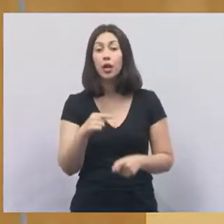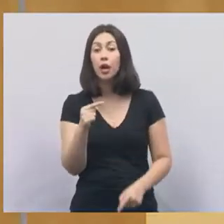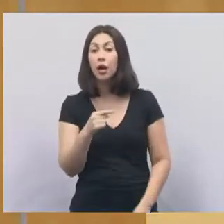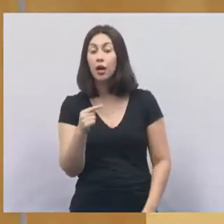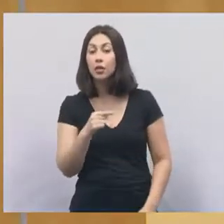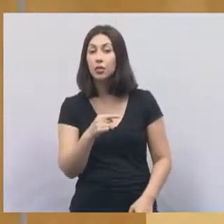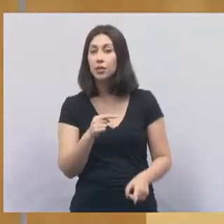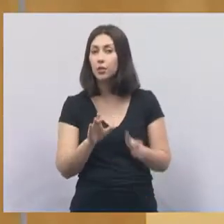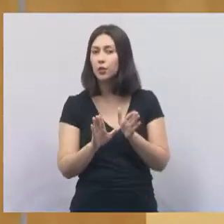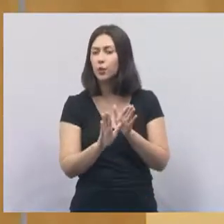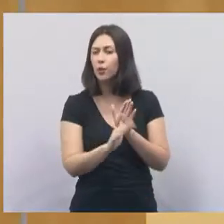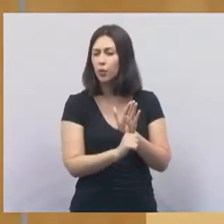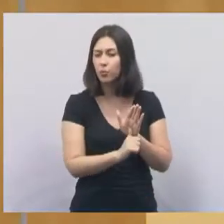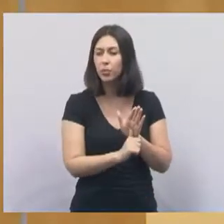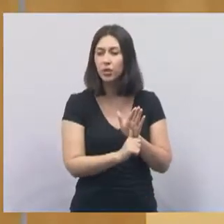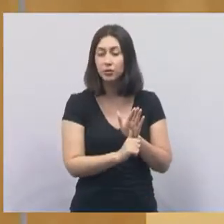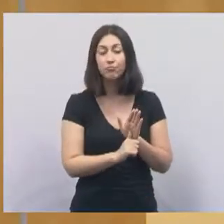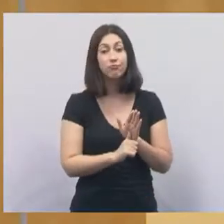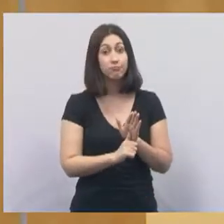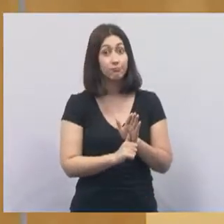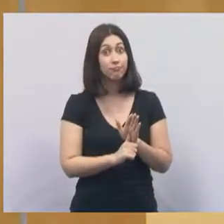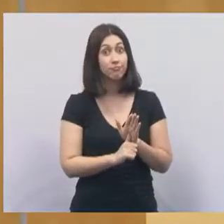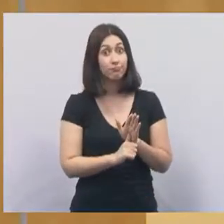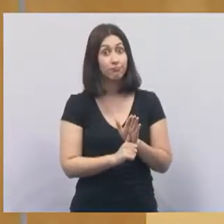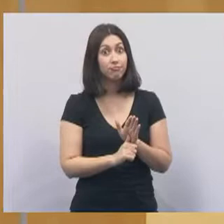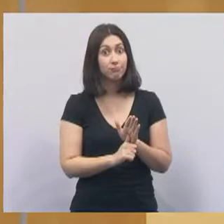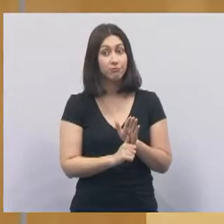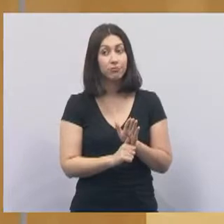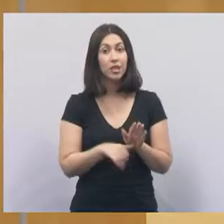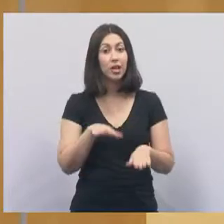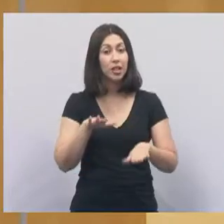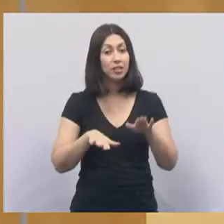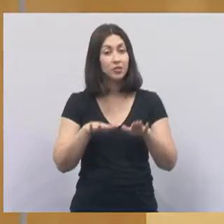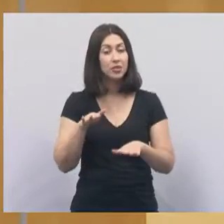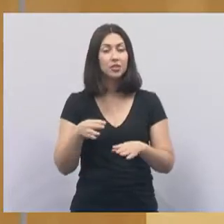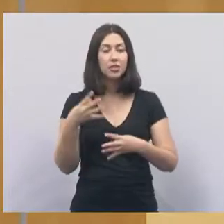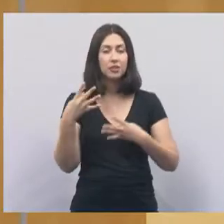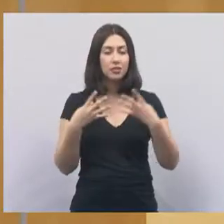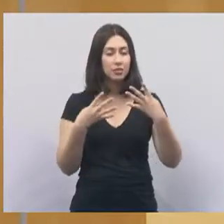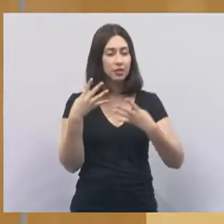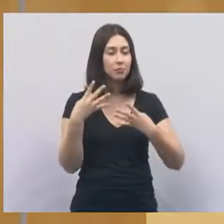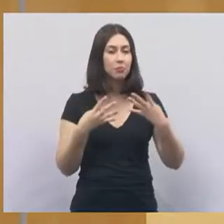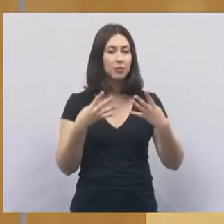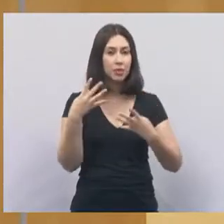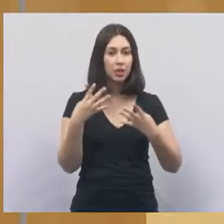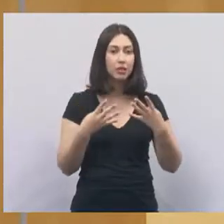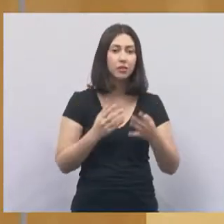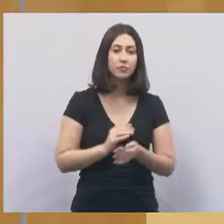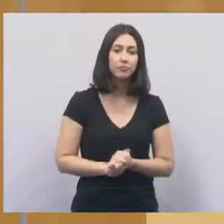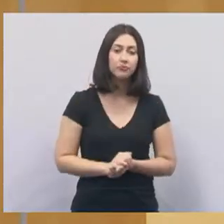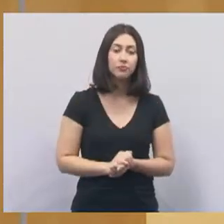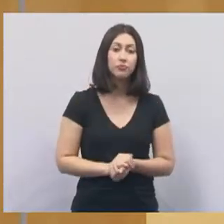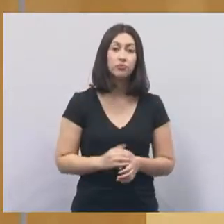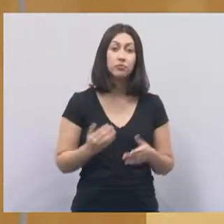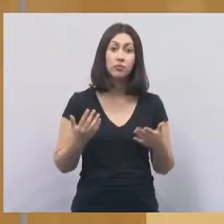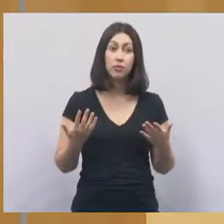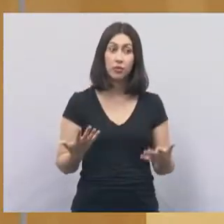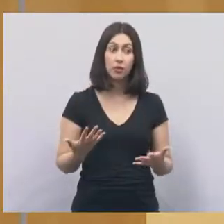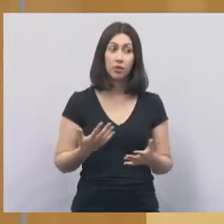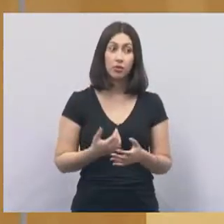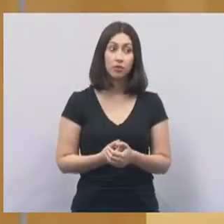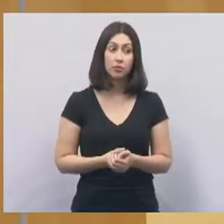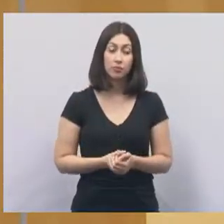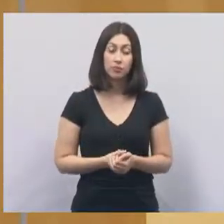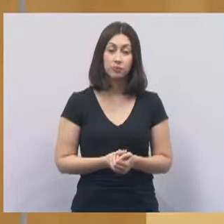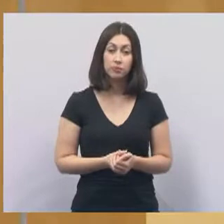de ser roubado um produto roubado muitas vezes também prejudica as pessoas também então Maria Amélia